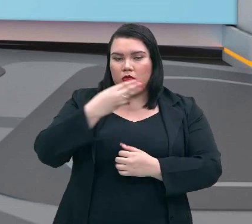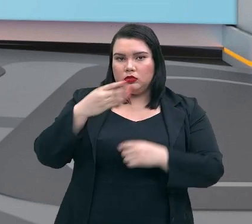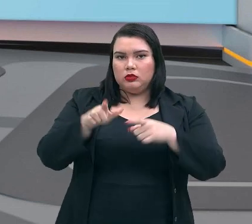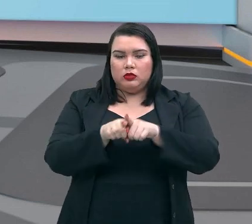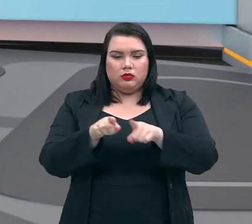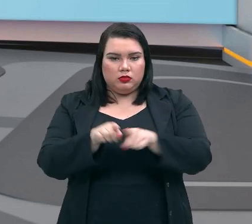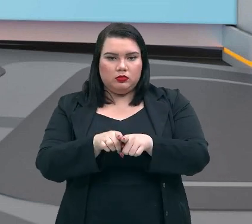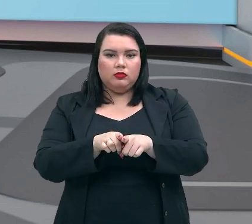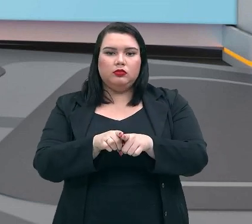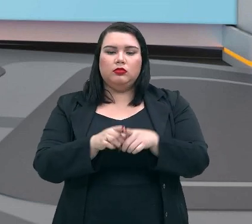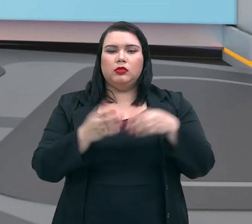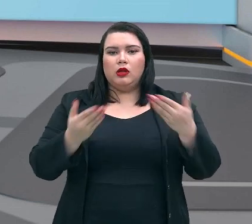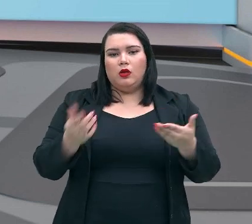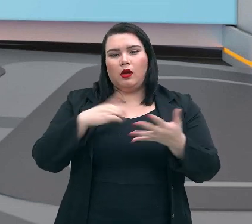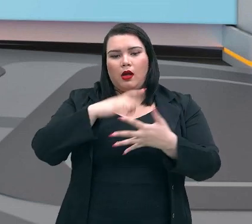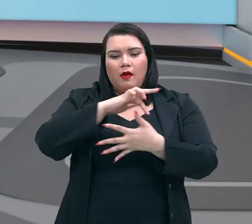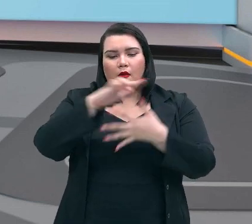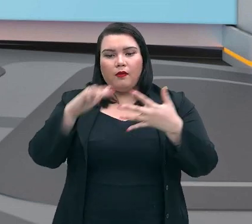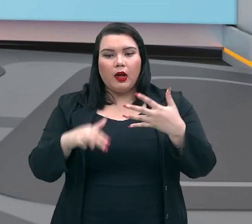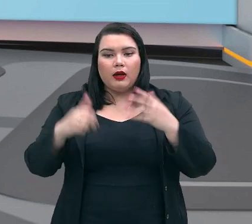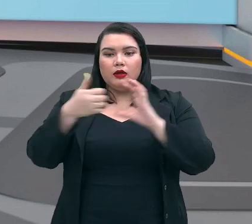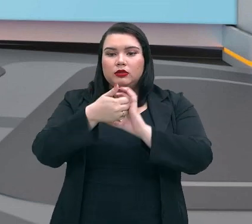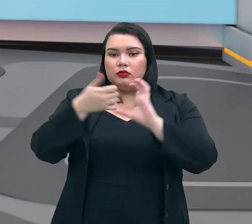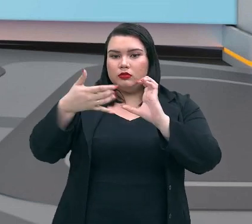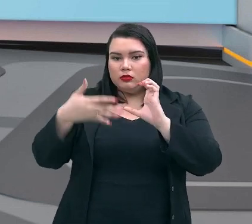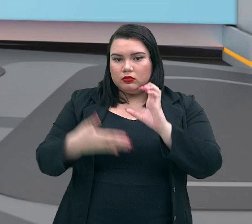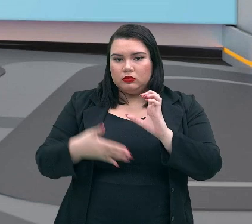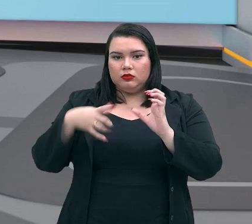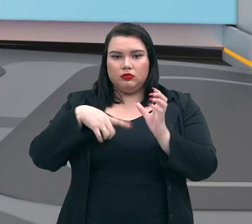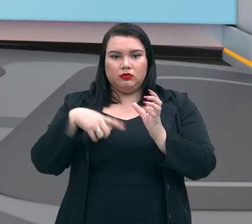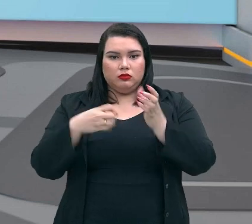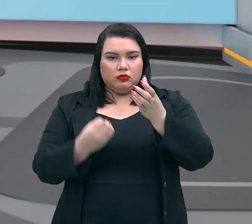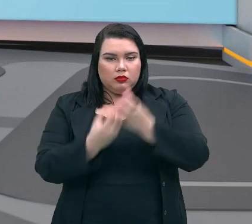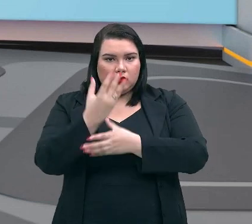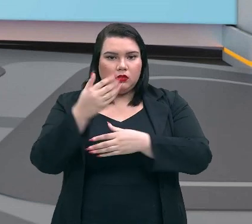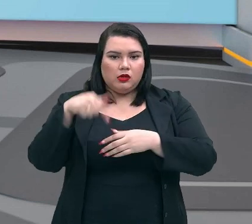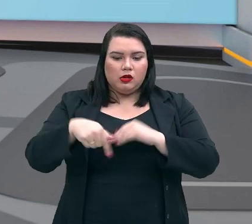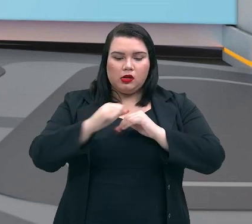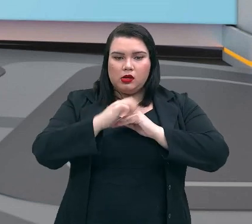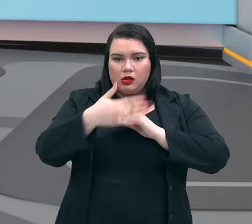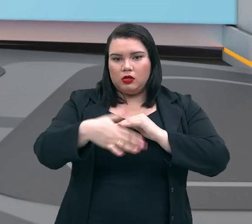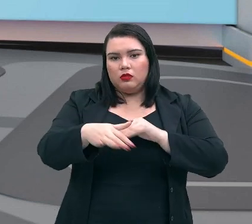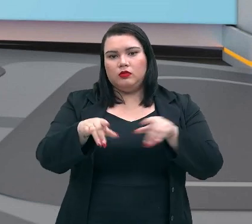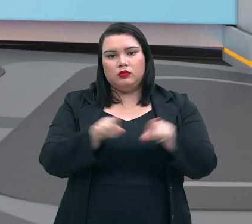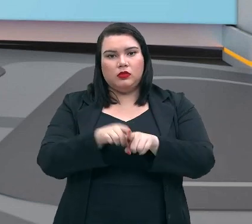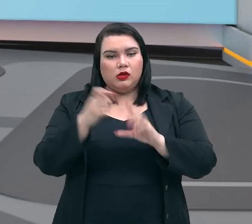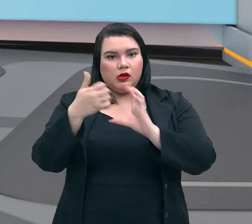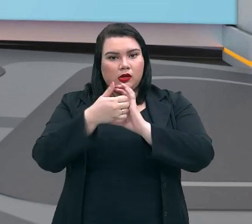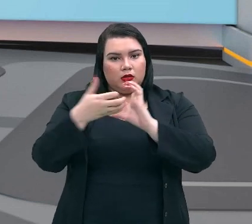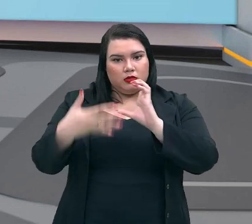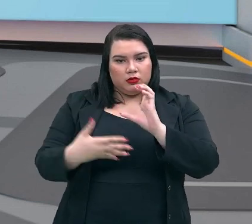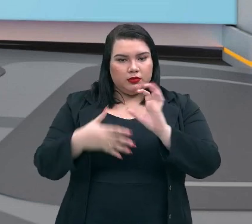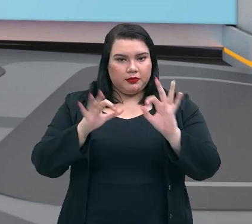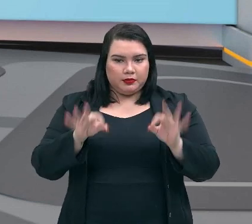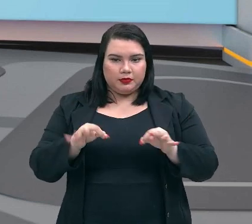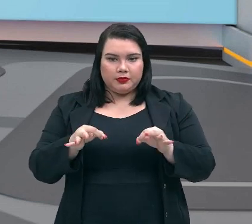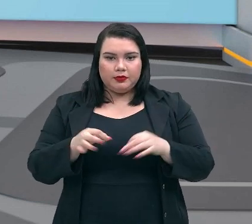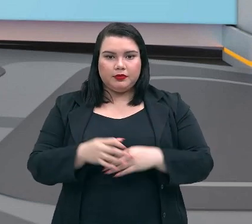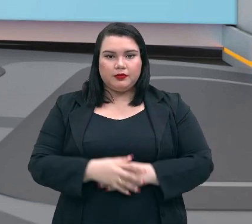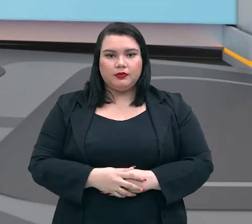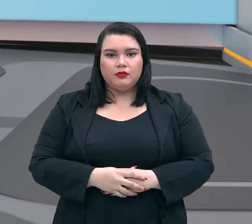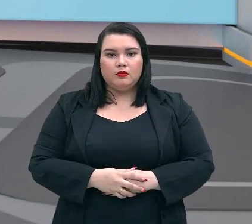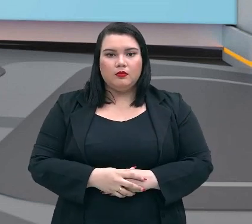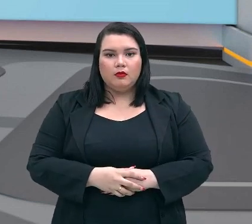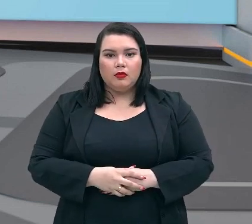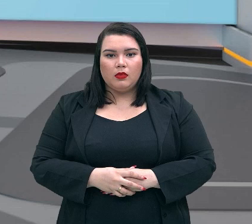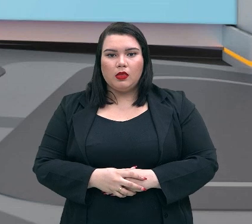são diferentes componentes aí que acabam formando um determinado rio e através das suas características, tá certo? Mas